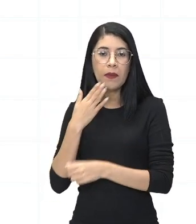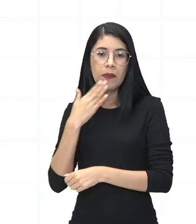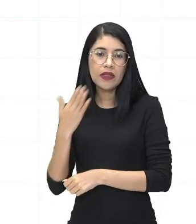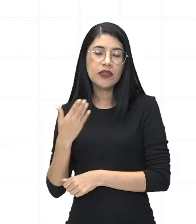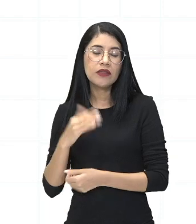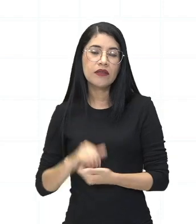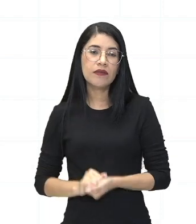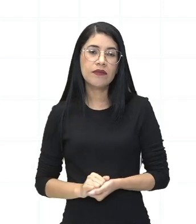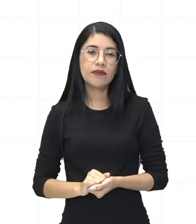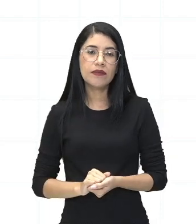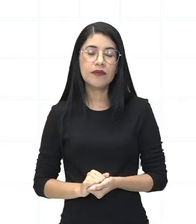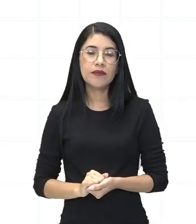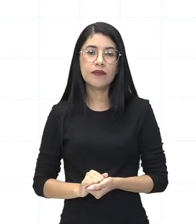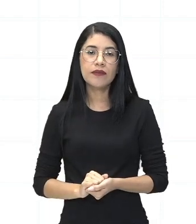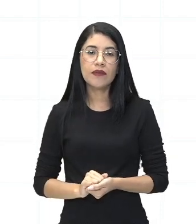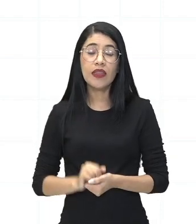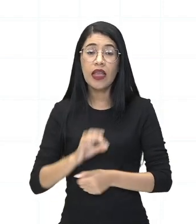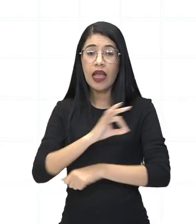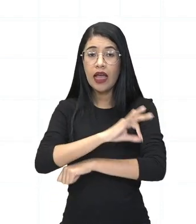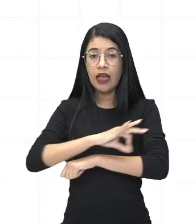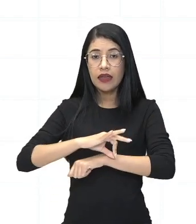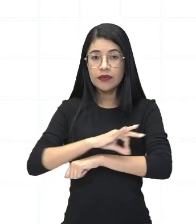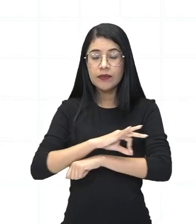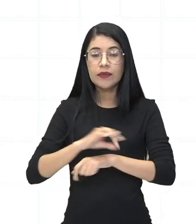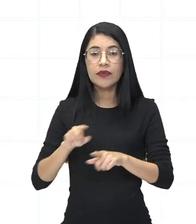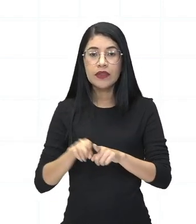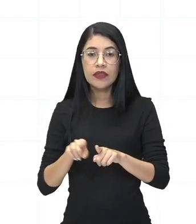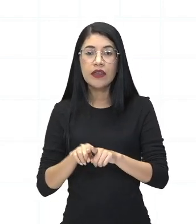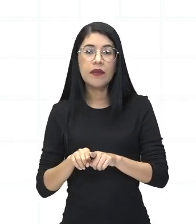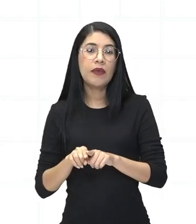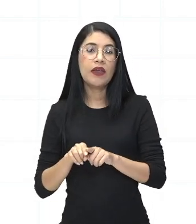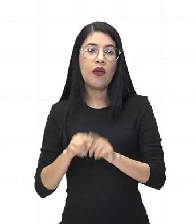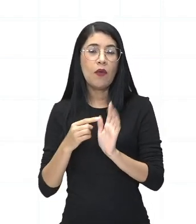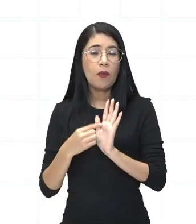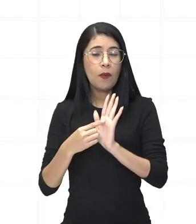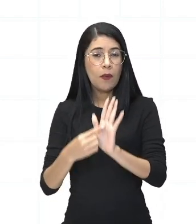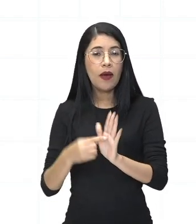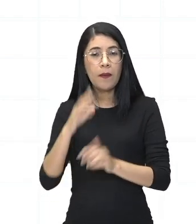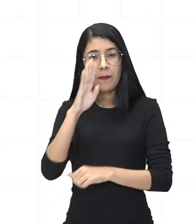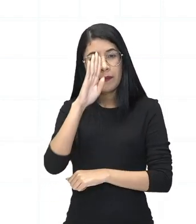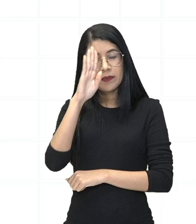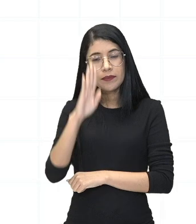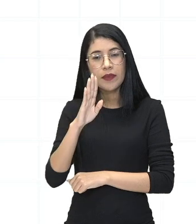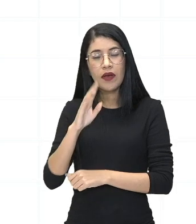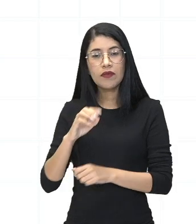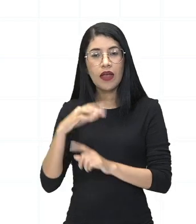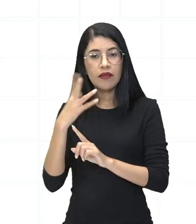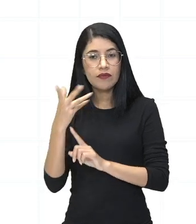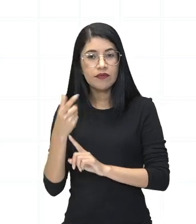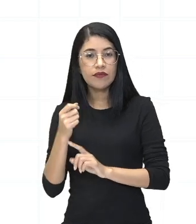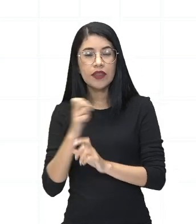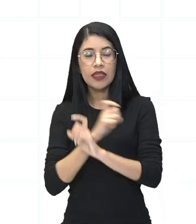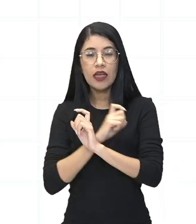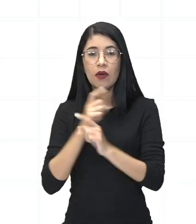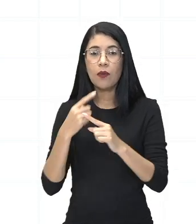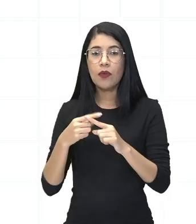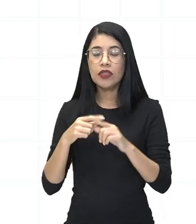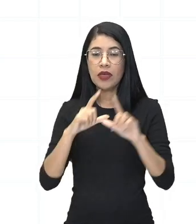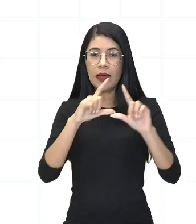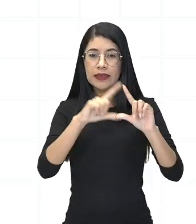Continuando, a arquitetura é o grande destaque da arte egípcia, principalmente pelas